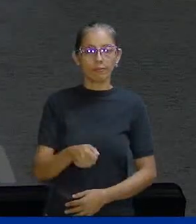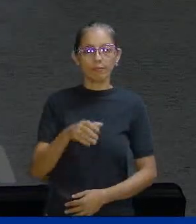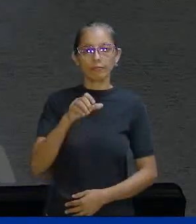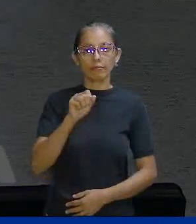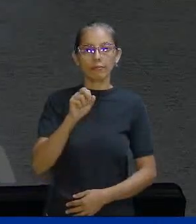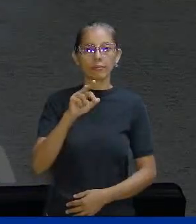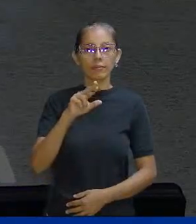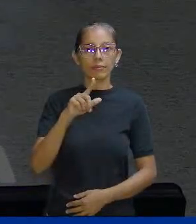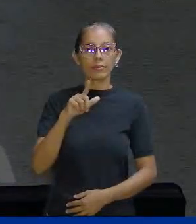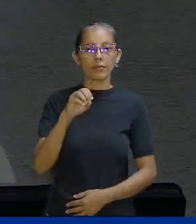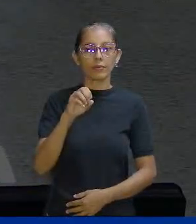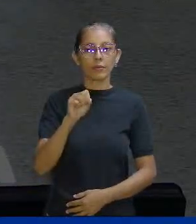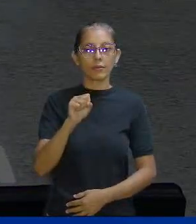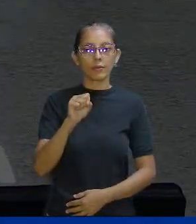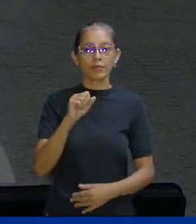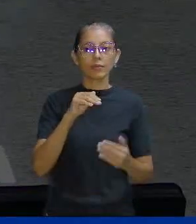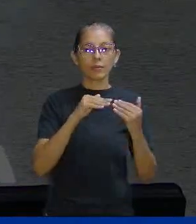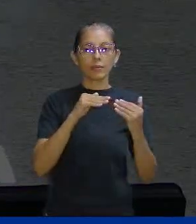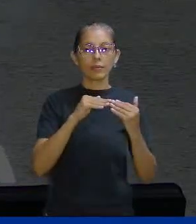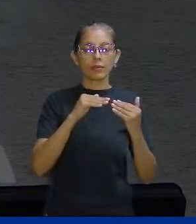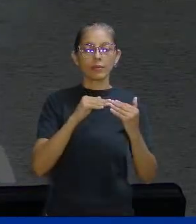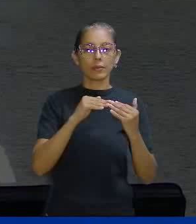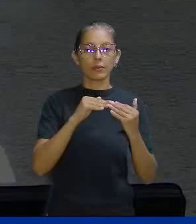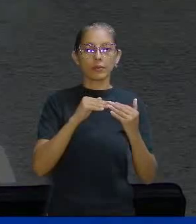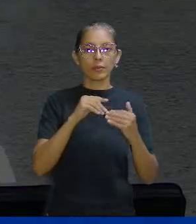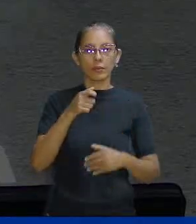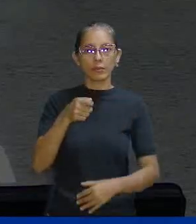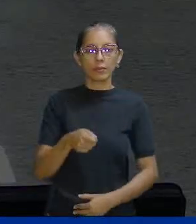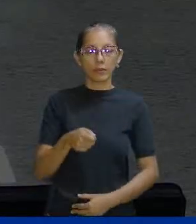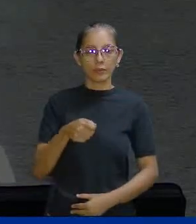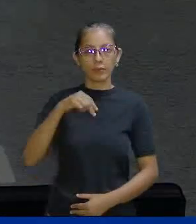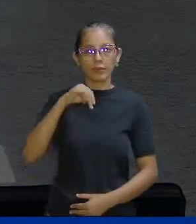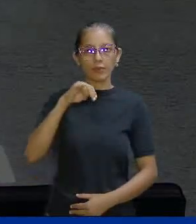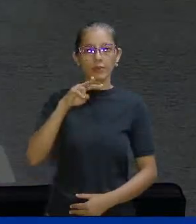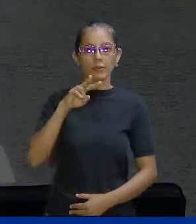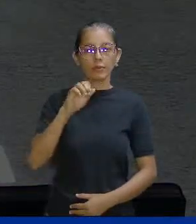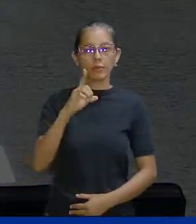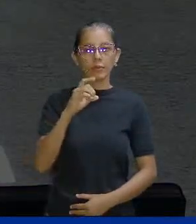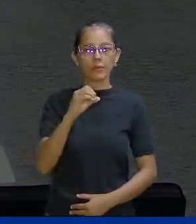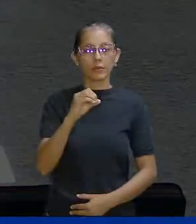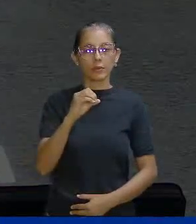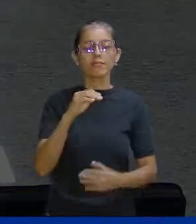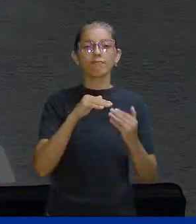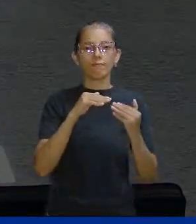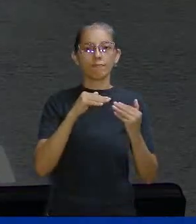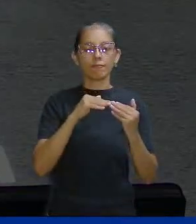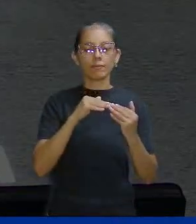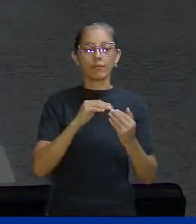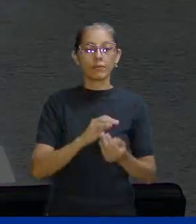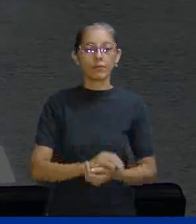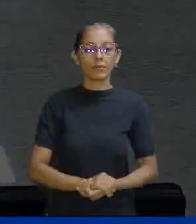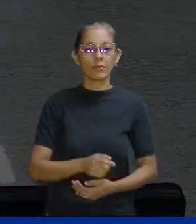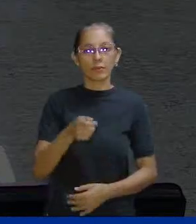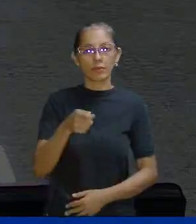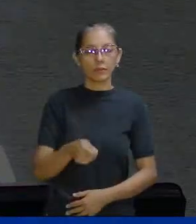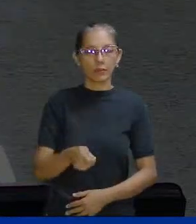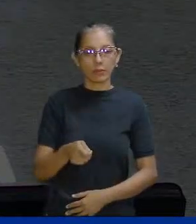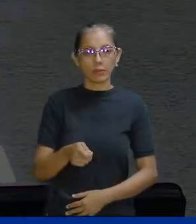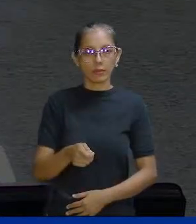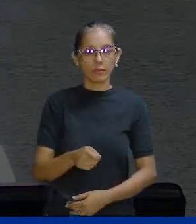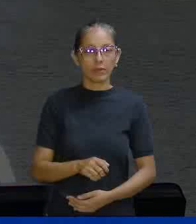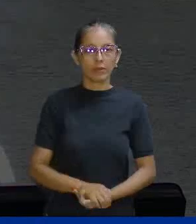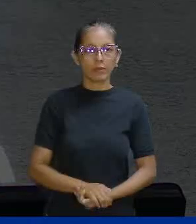Fernando, Também acompanho. Luiz Rivaldo Valente, Me acompanhe, presidente. Luiz Rômulo